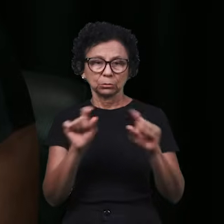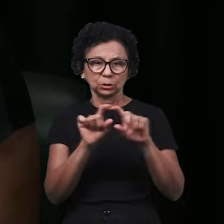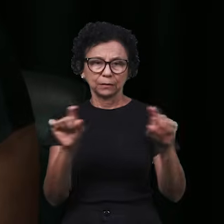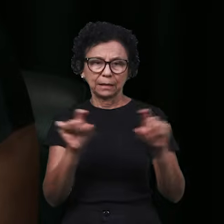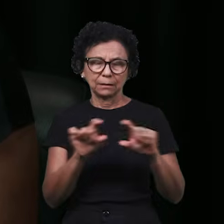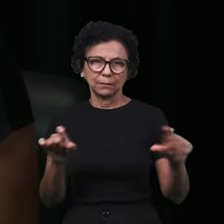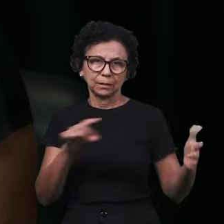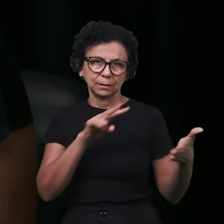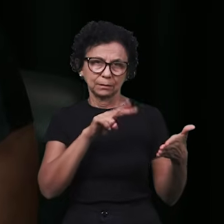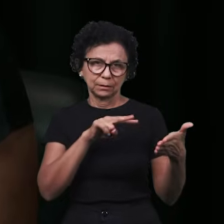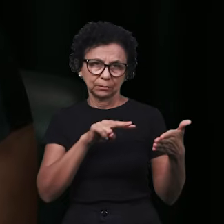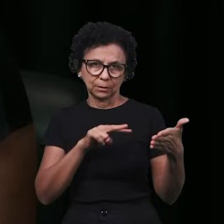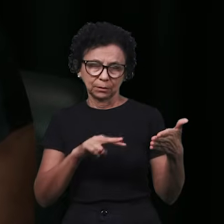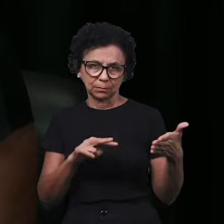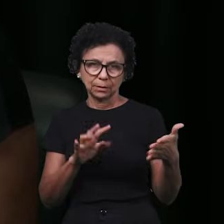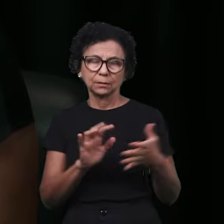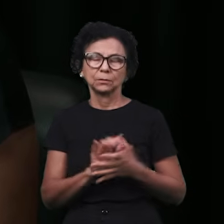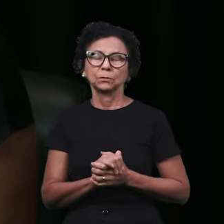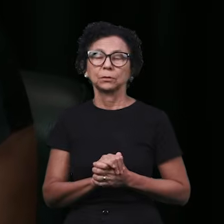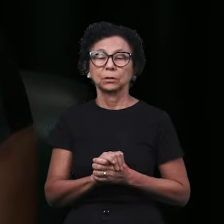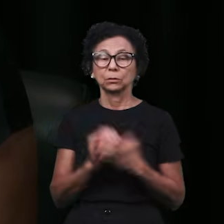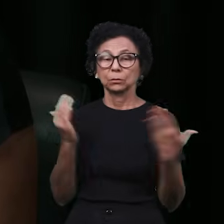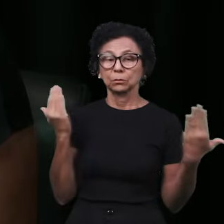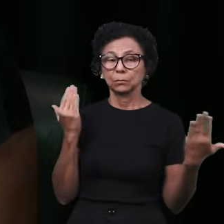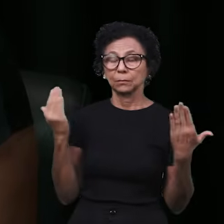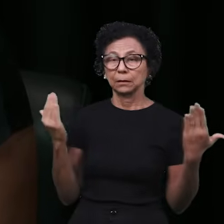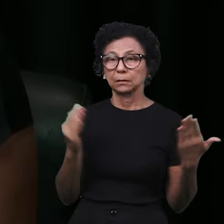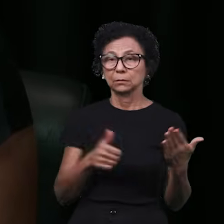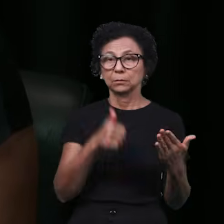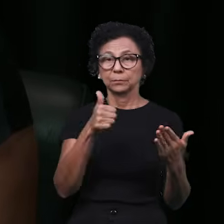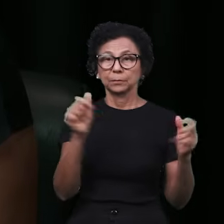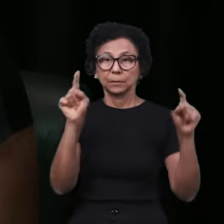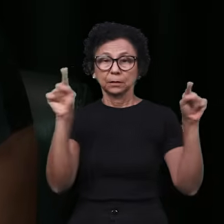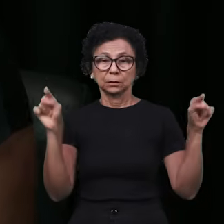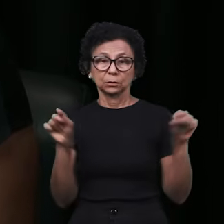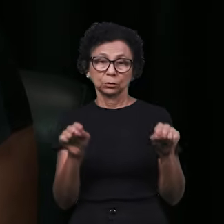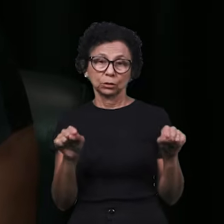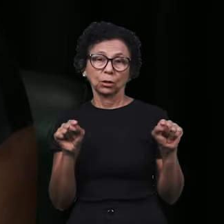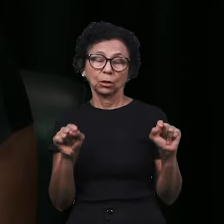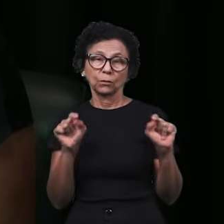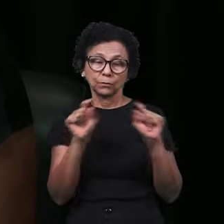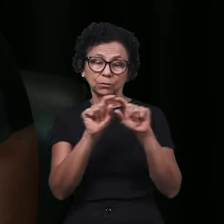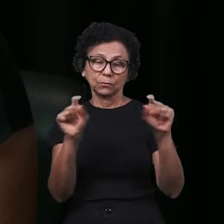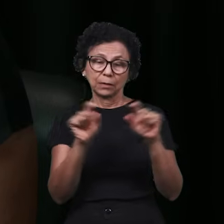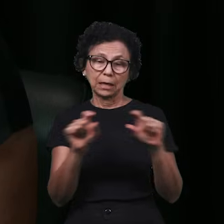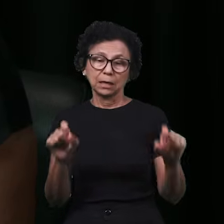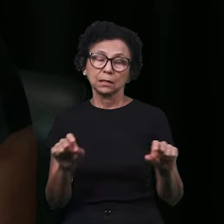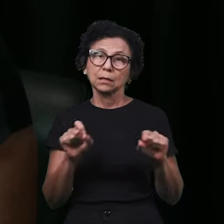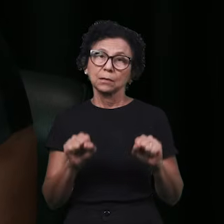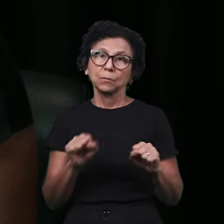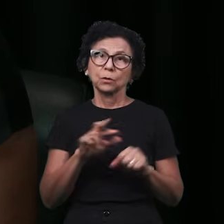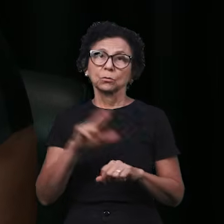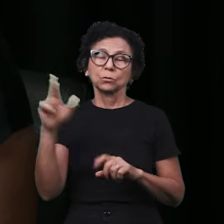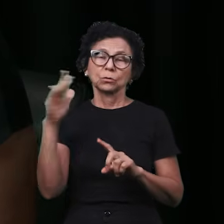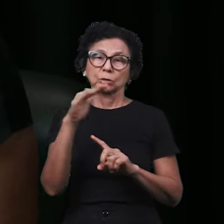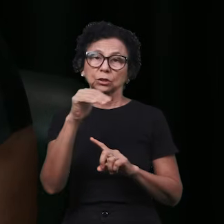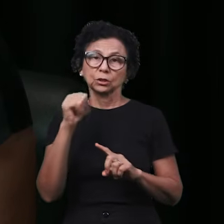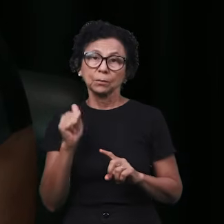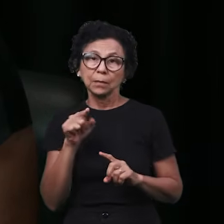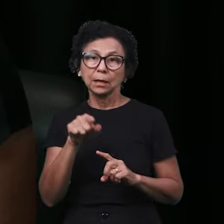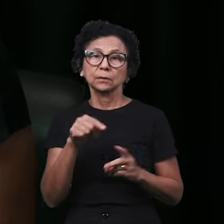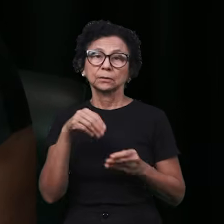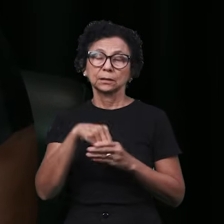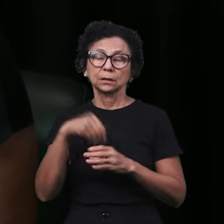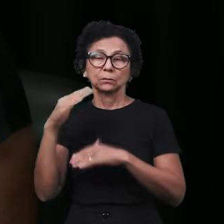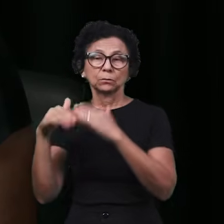foi fazendo as comparações. A primeira estrofe pode trazer o sentido do chamado, Sim. o segundo do processo e logo em